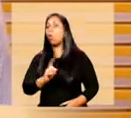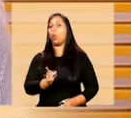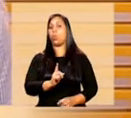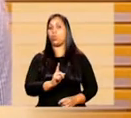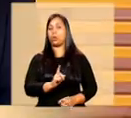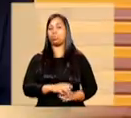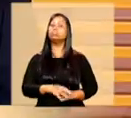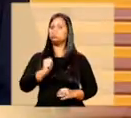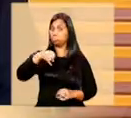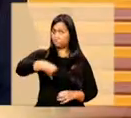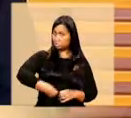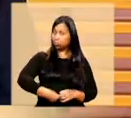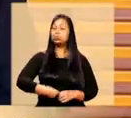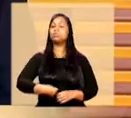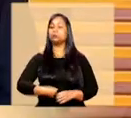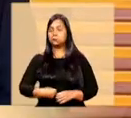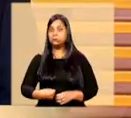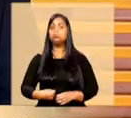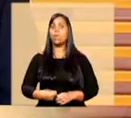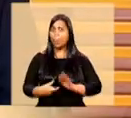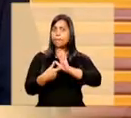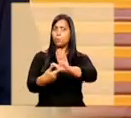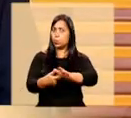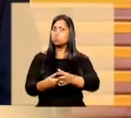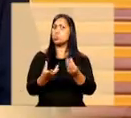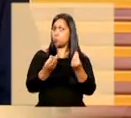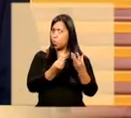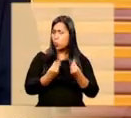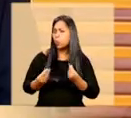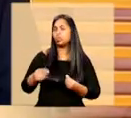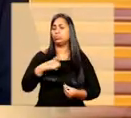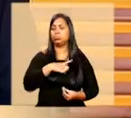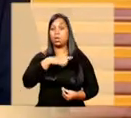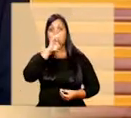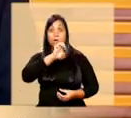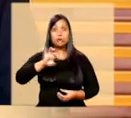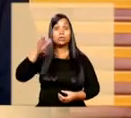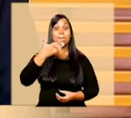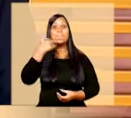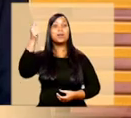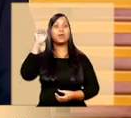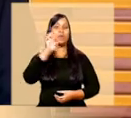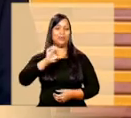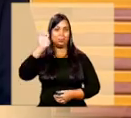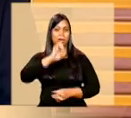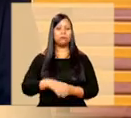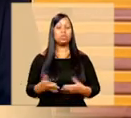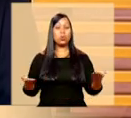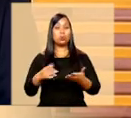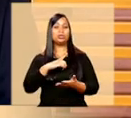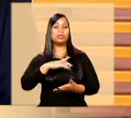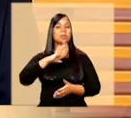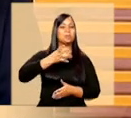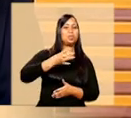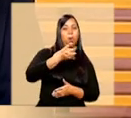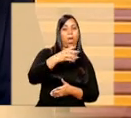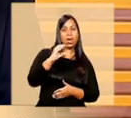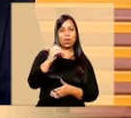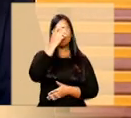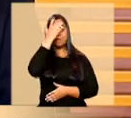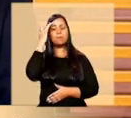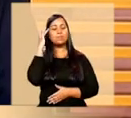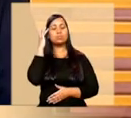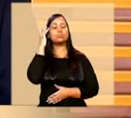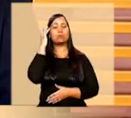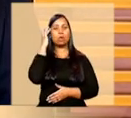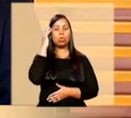não? Sim, nossos números também são bem expressivos, né? É a melhor região do estado, né? Hoje nós temos aqui em torno de 40